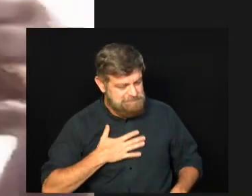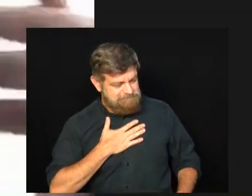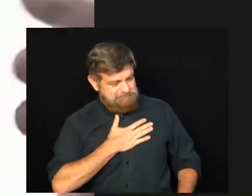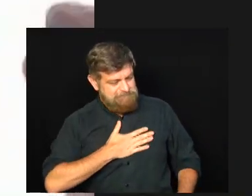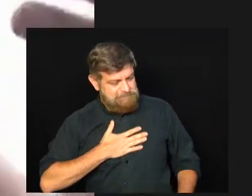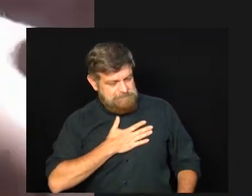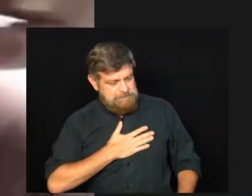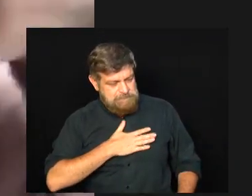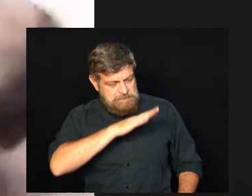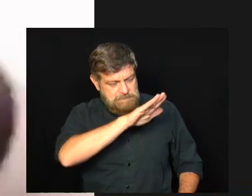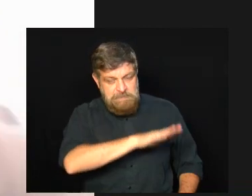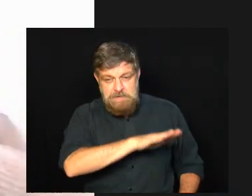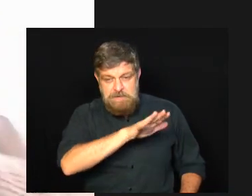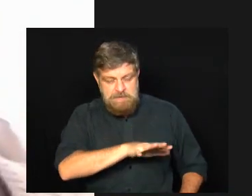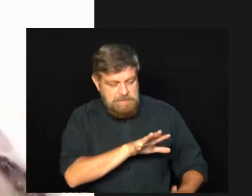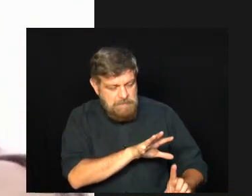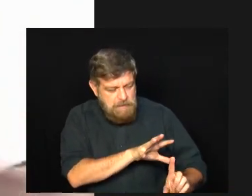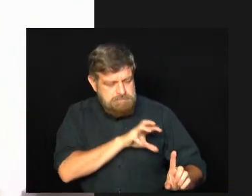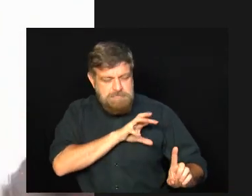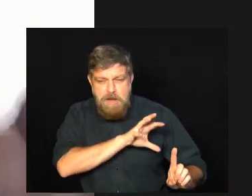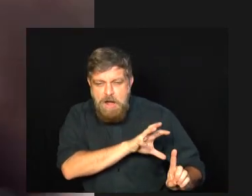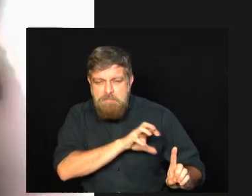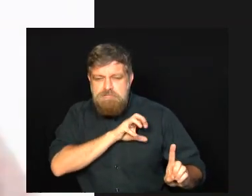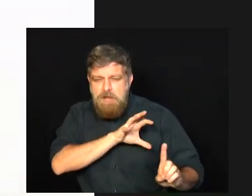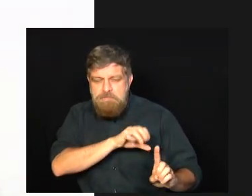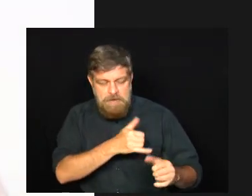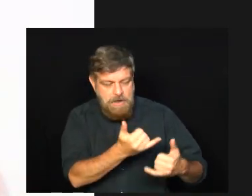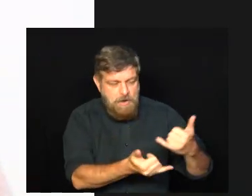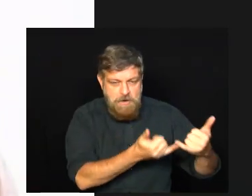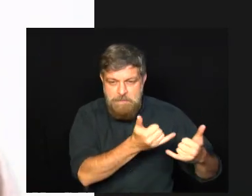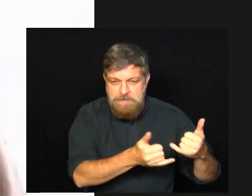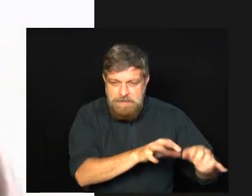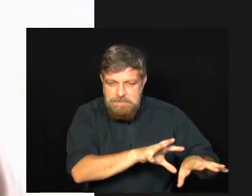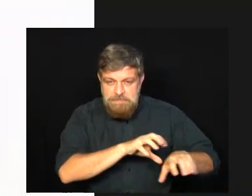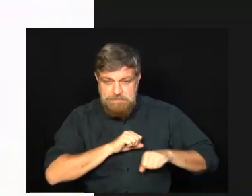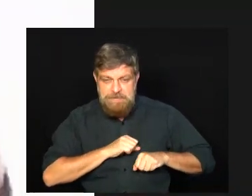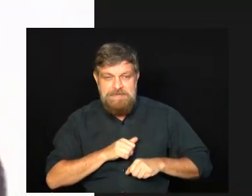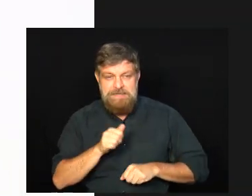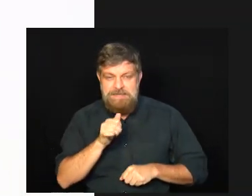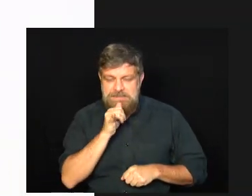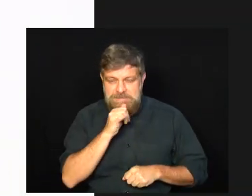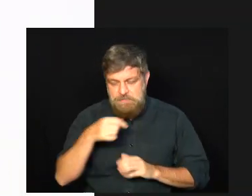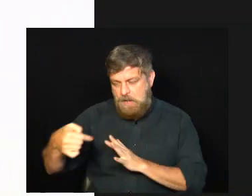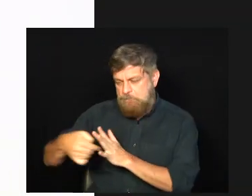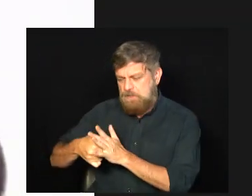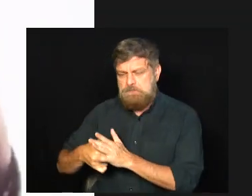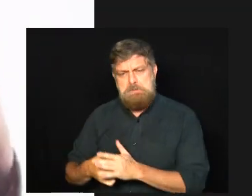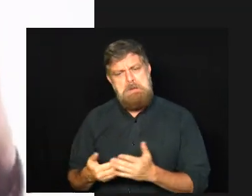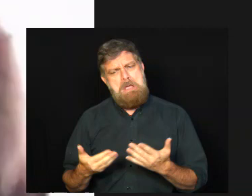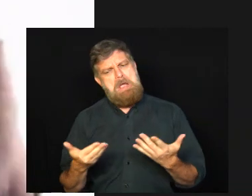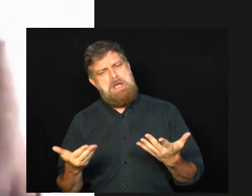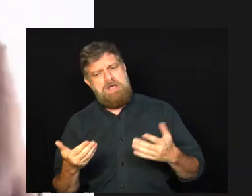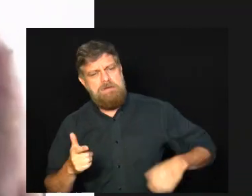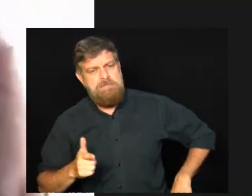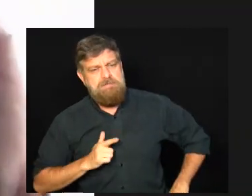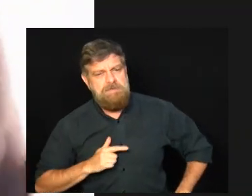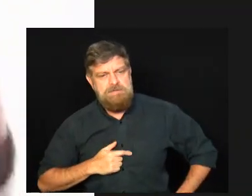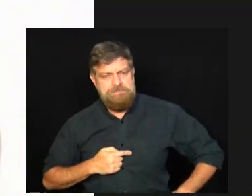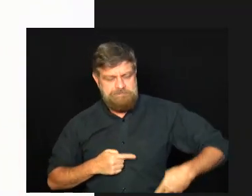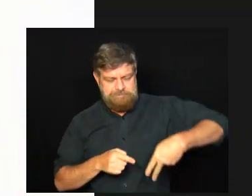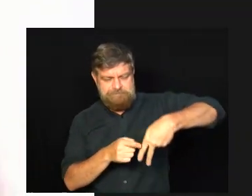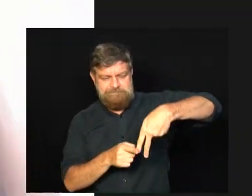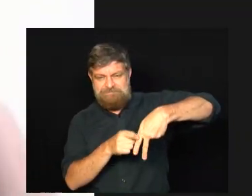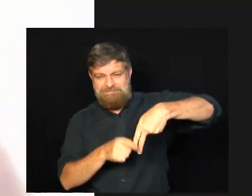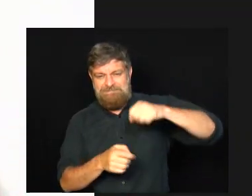vai internalizando através dos seus brinquedos. Por exemplo, alguém me perguntou: ai, Regina, e a perna de pau? Para